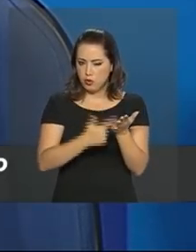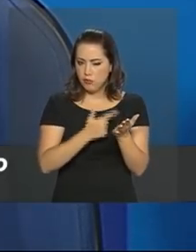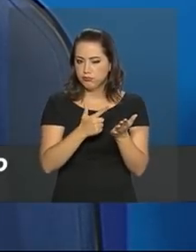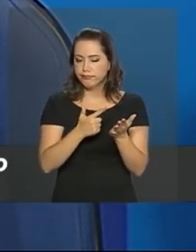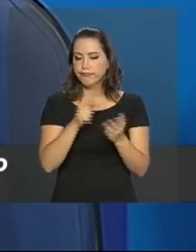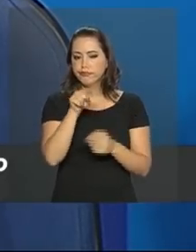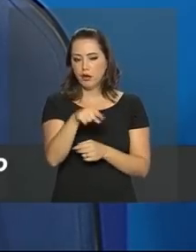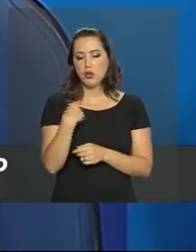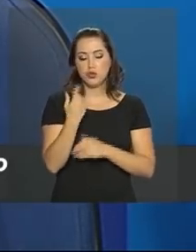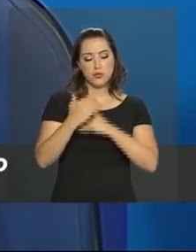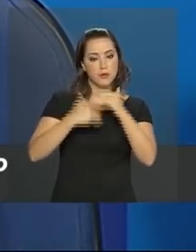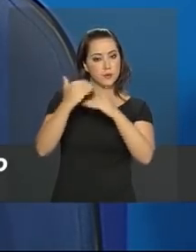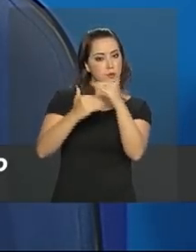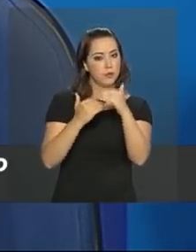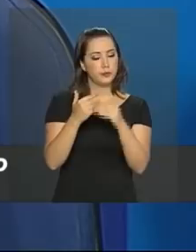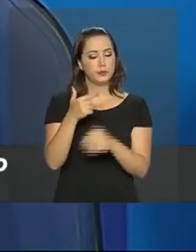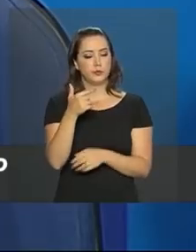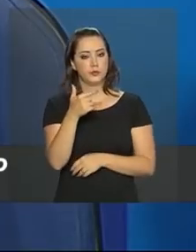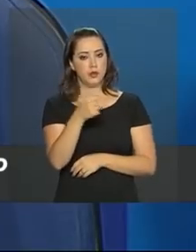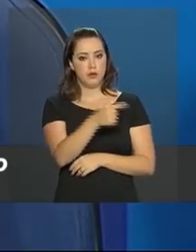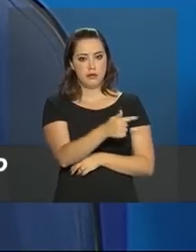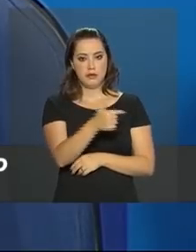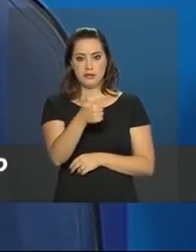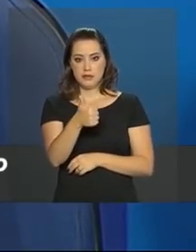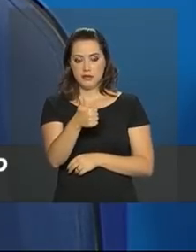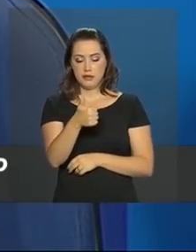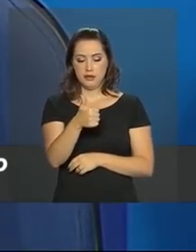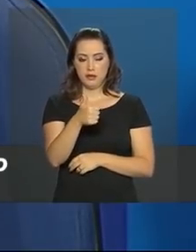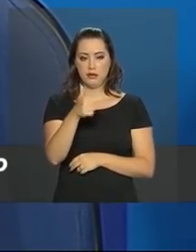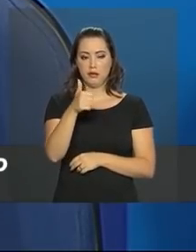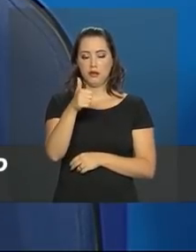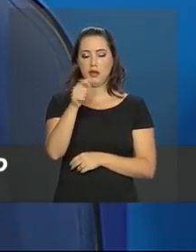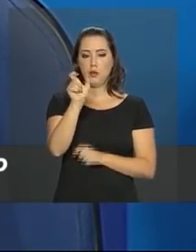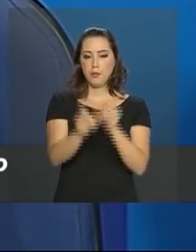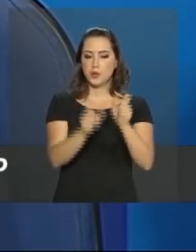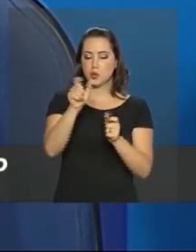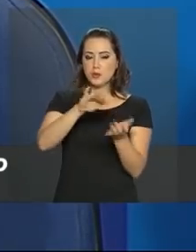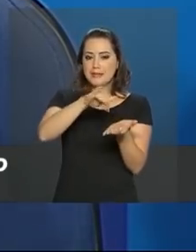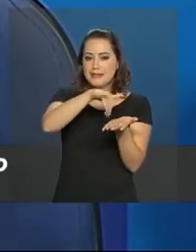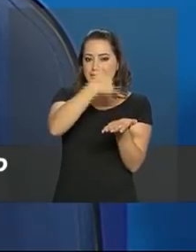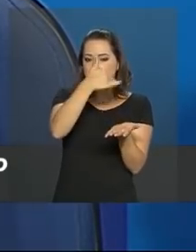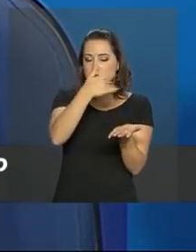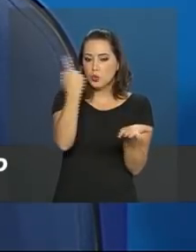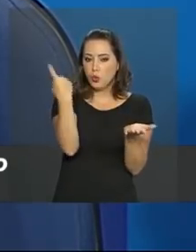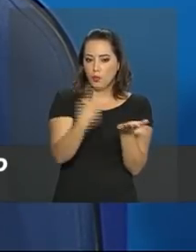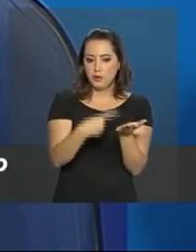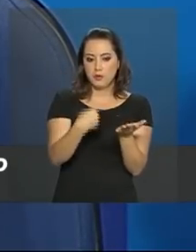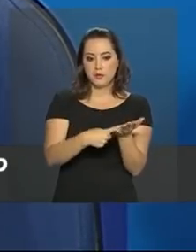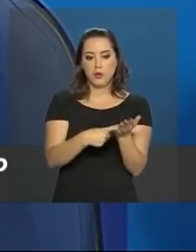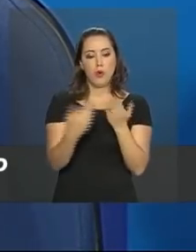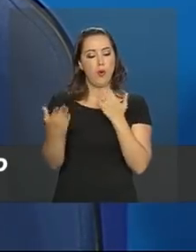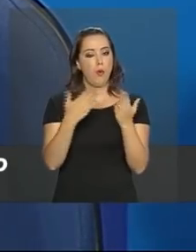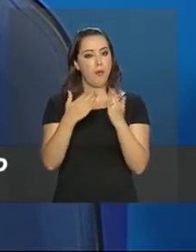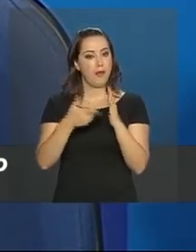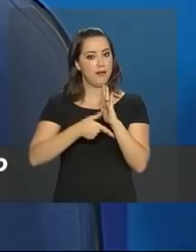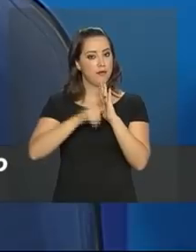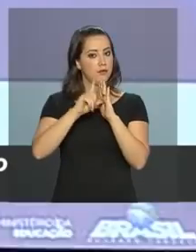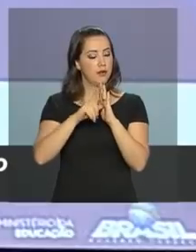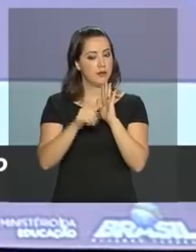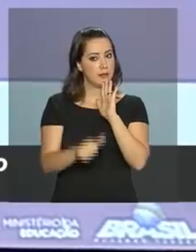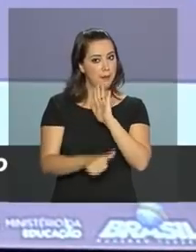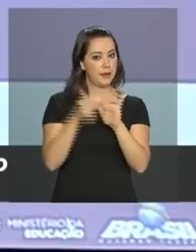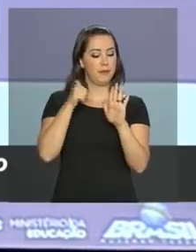o aumento de 71 inscritos confirmados em função da primeira divulgação que fizemos de números